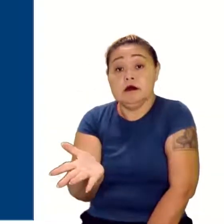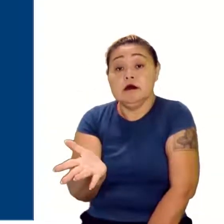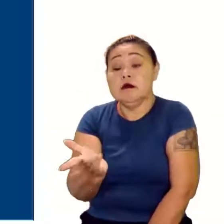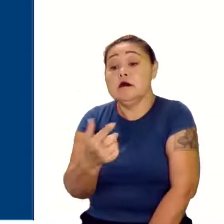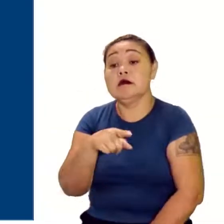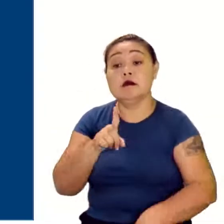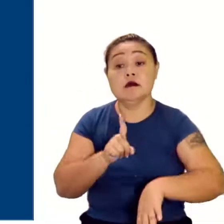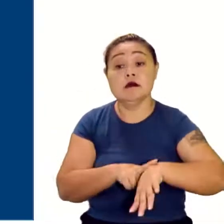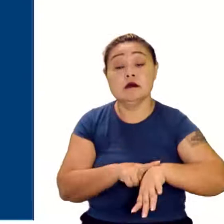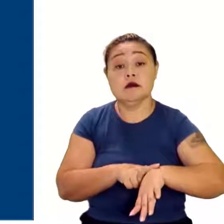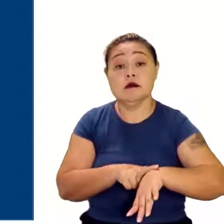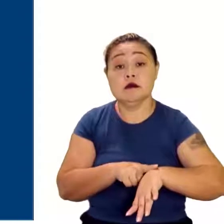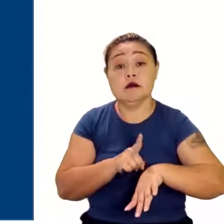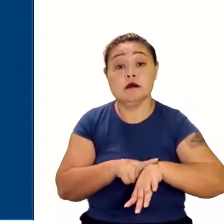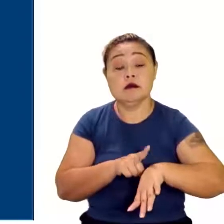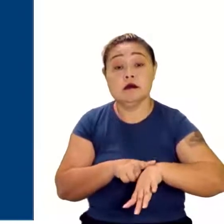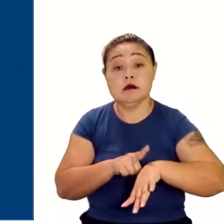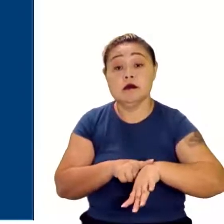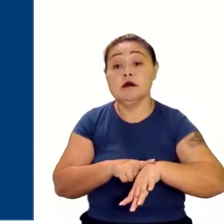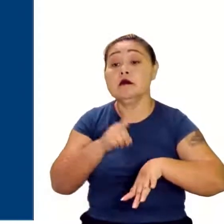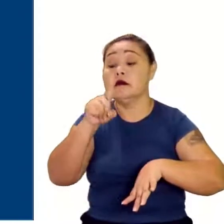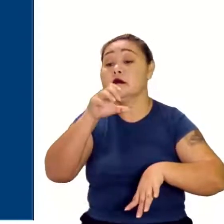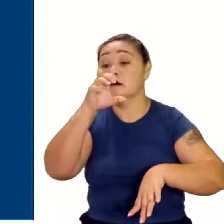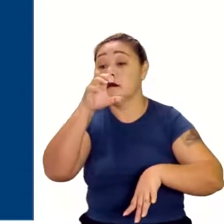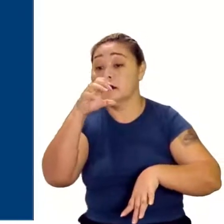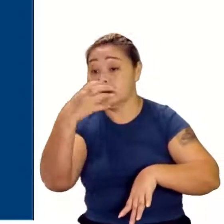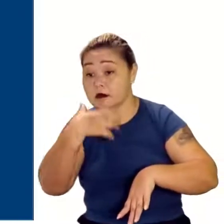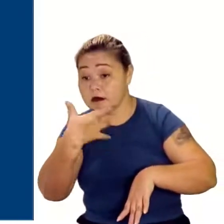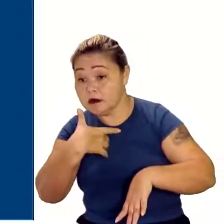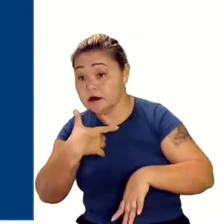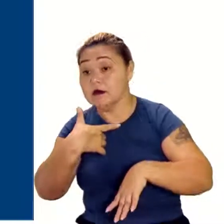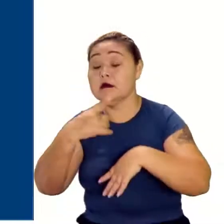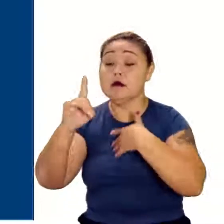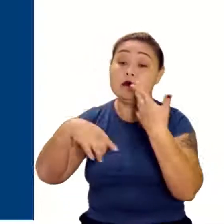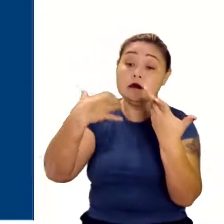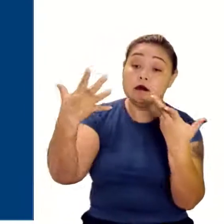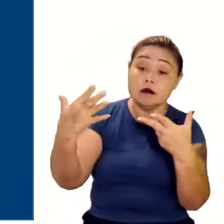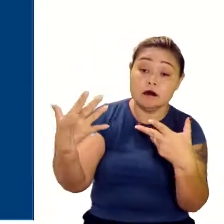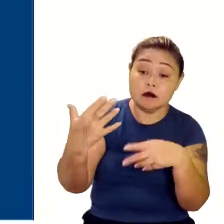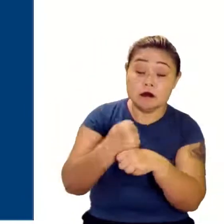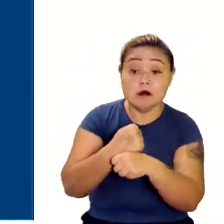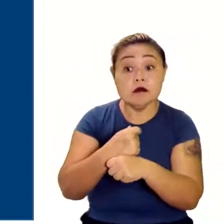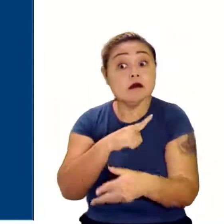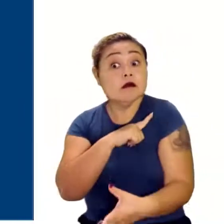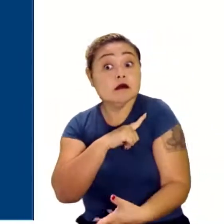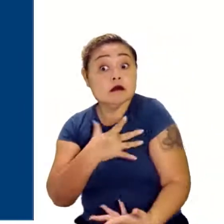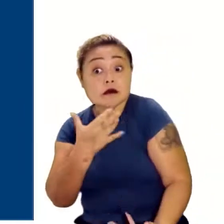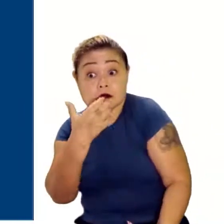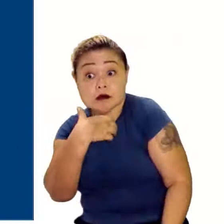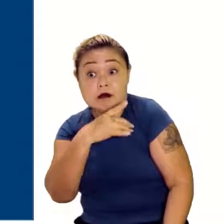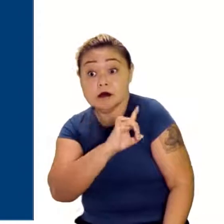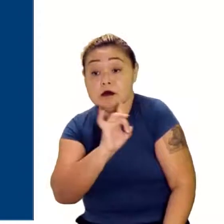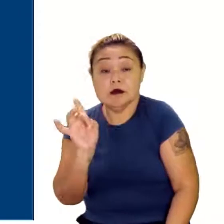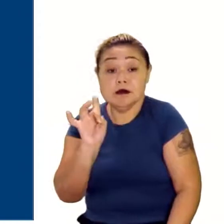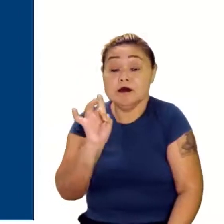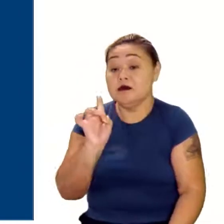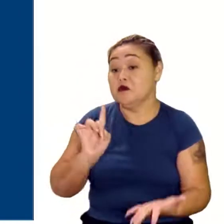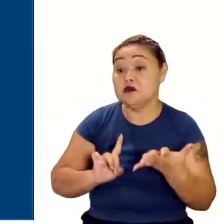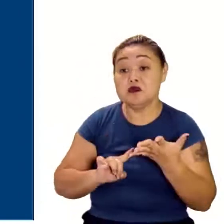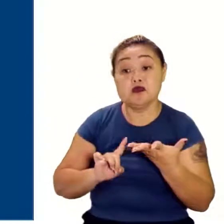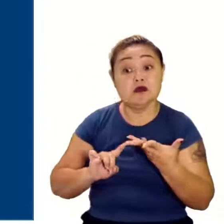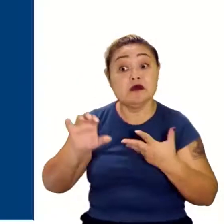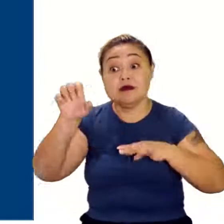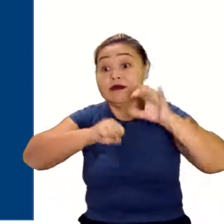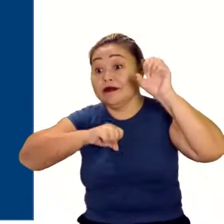segundos e já... Tenho tantas maçãs, mais tantas maçãs. Quantas maçãs fiquei? Na verdade, eu não tenho tantas maçãs, não é?